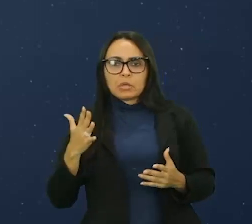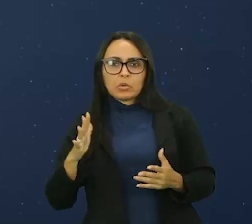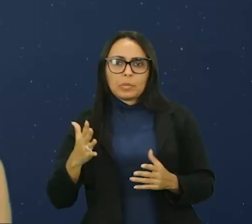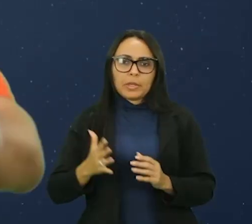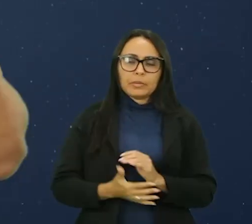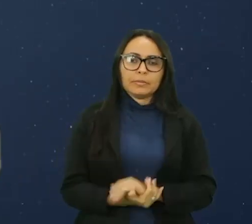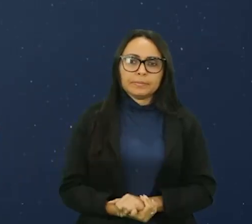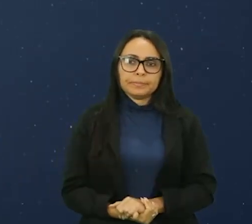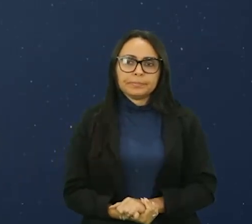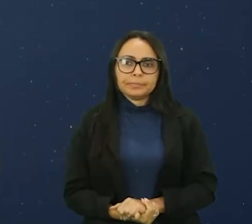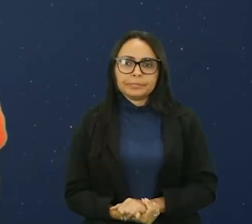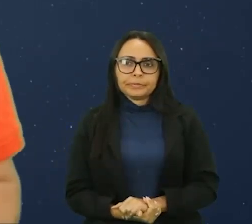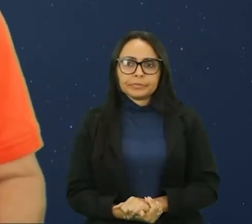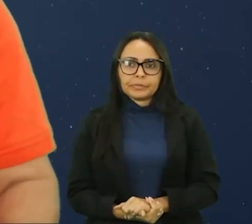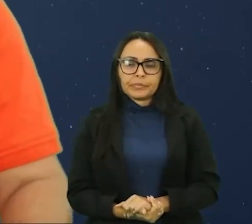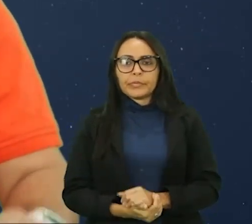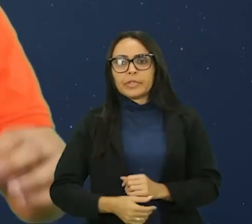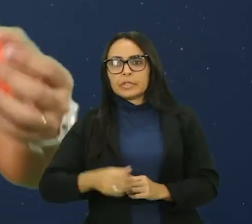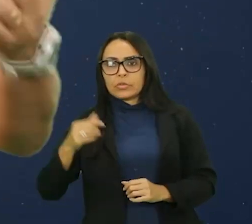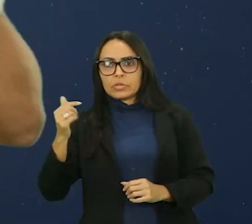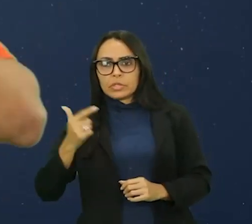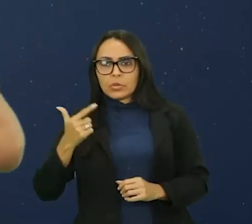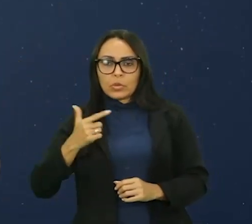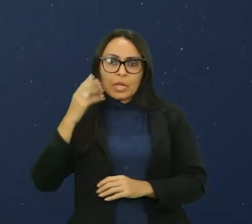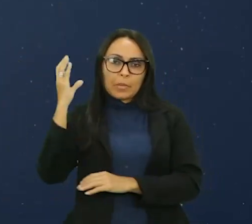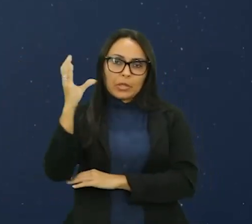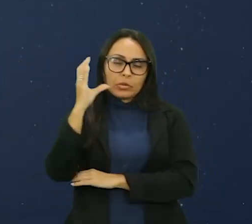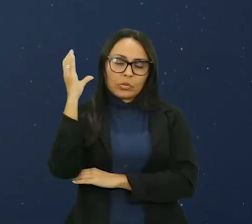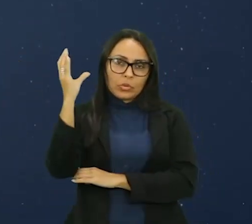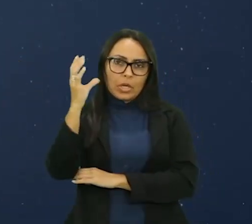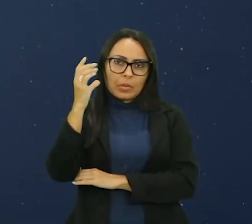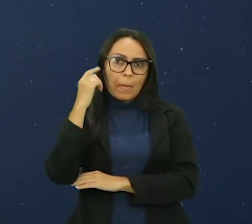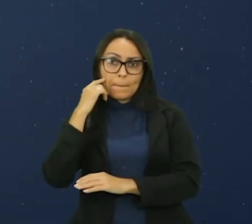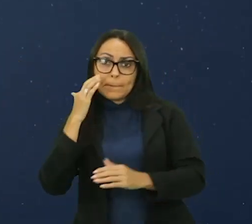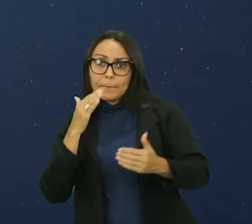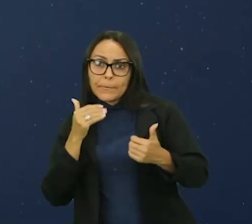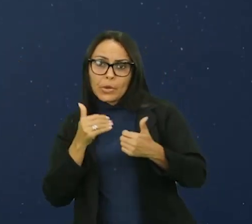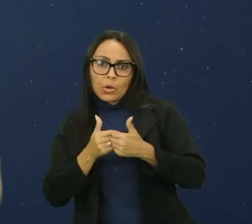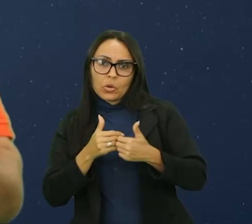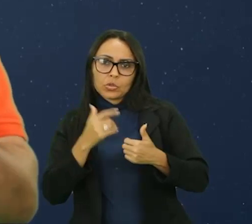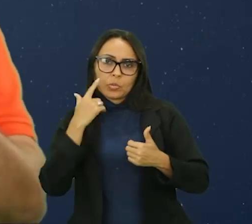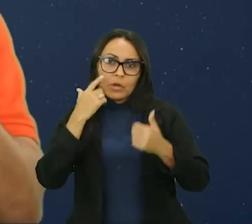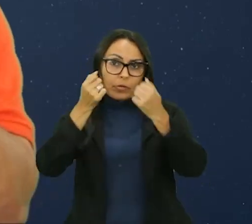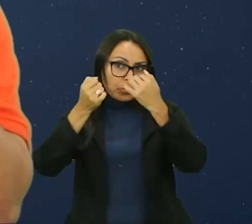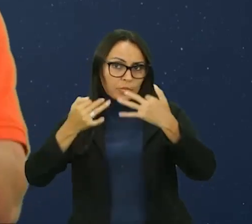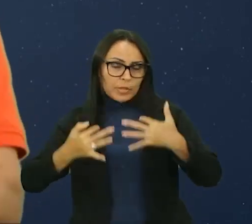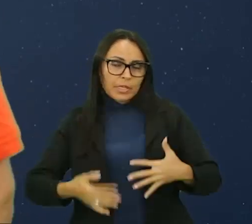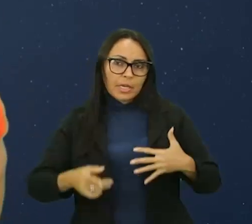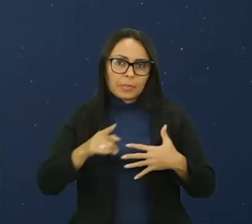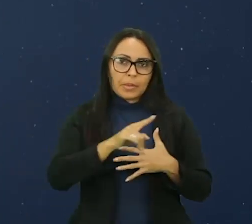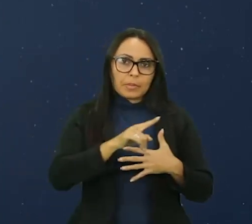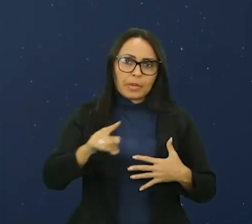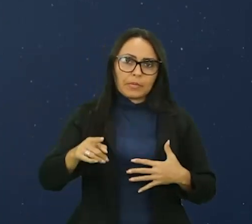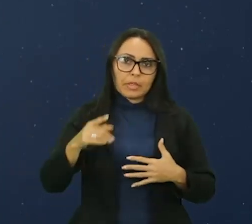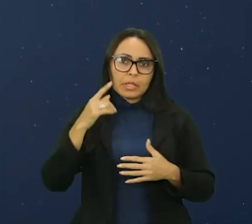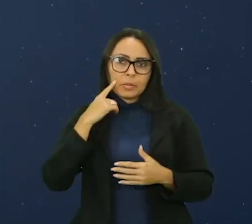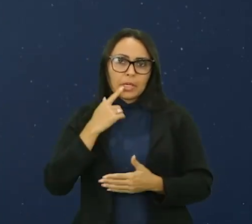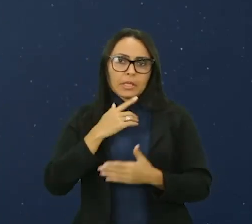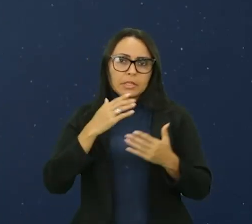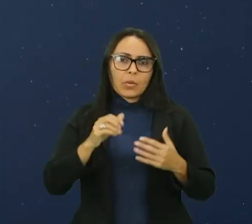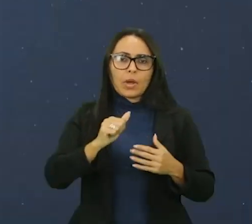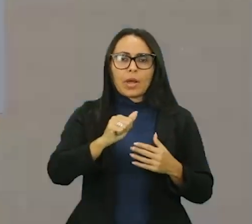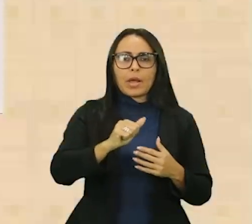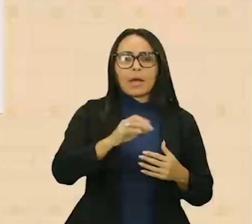incrivelmente. Então esse é o segundo elemento do clima. O próximo elemento do clima que eu vou trazer para vocês é a pressão